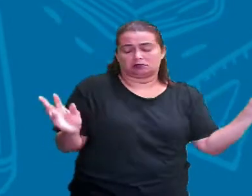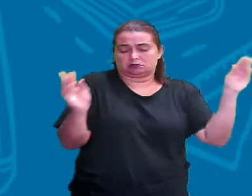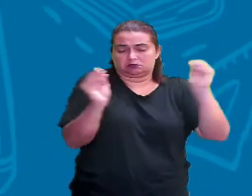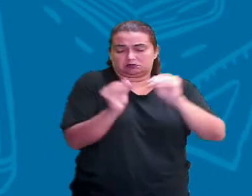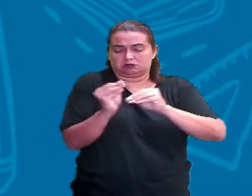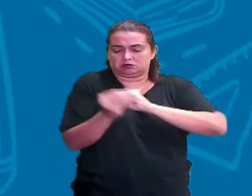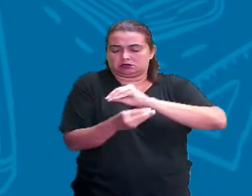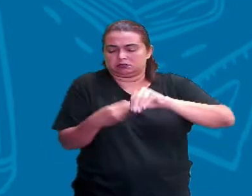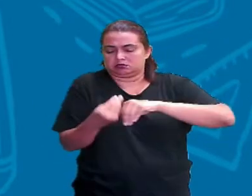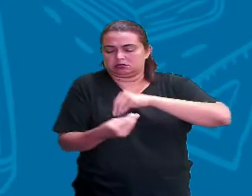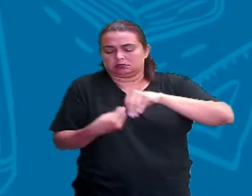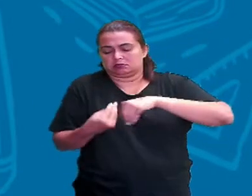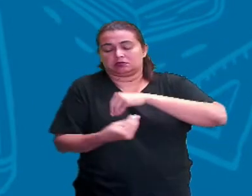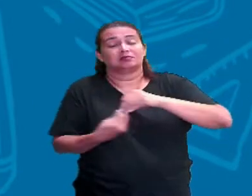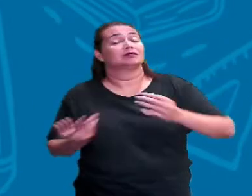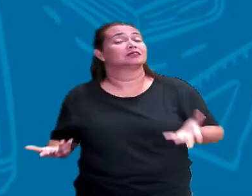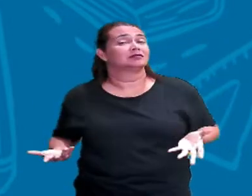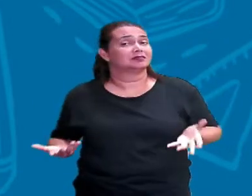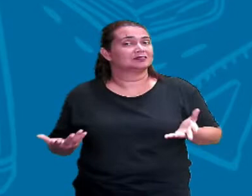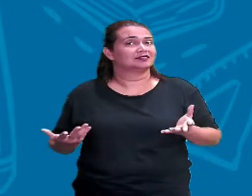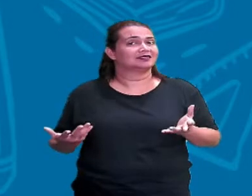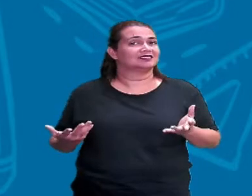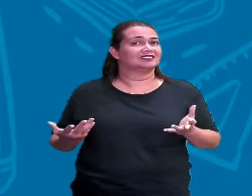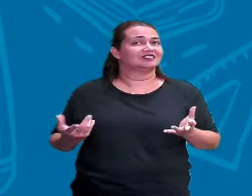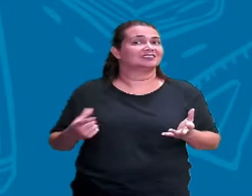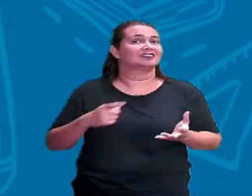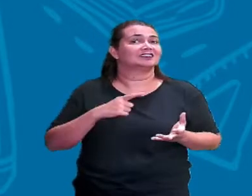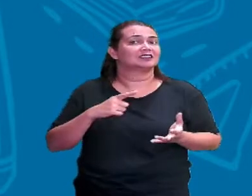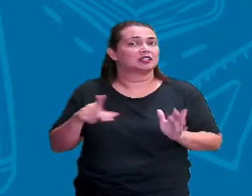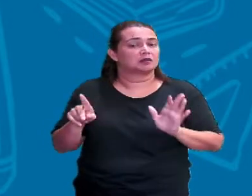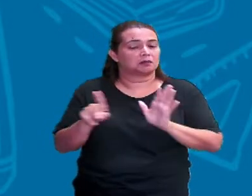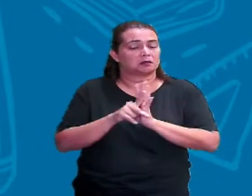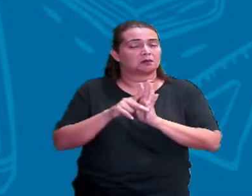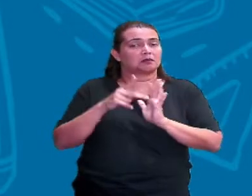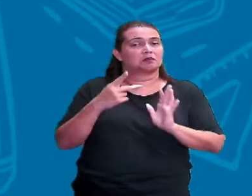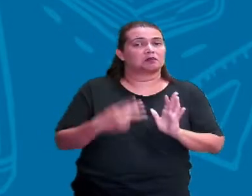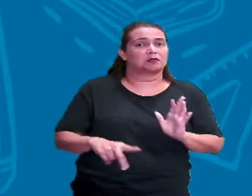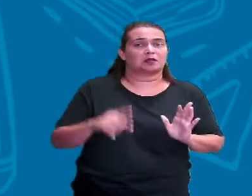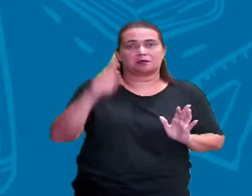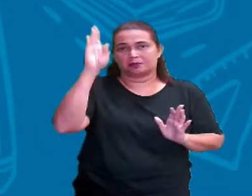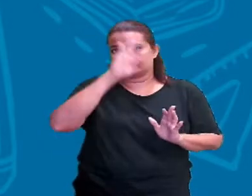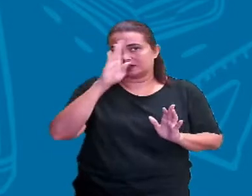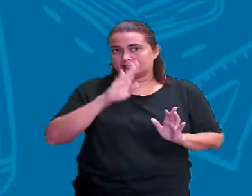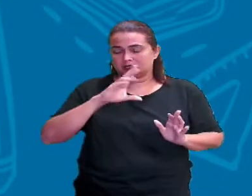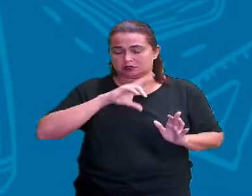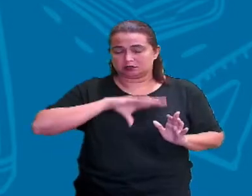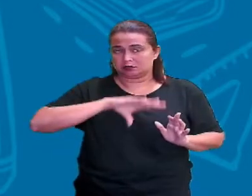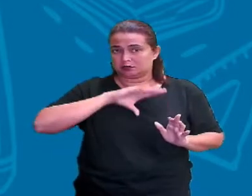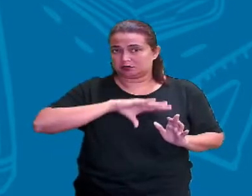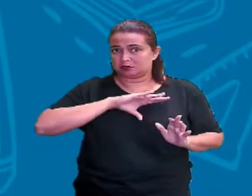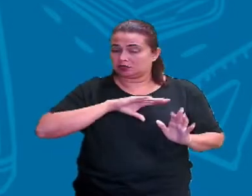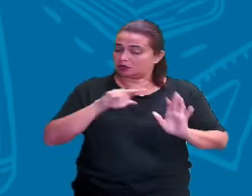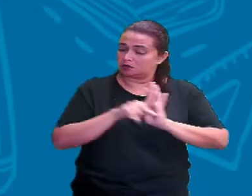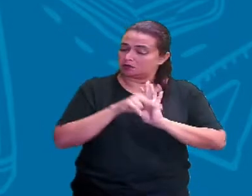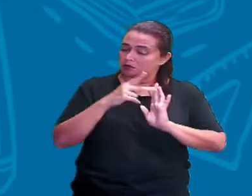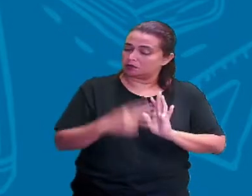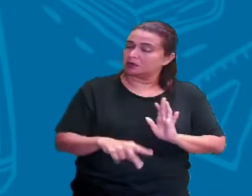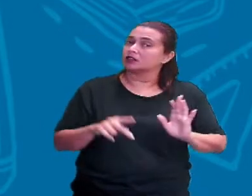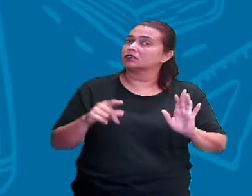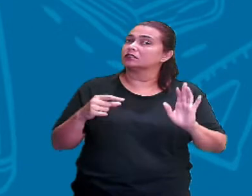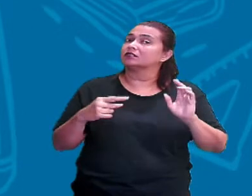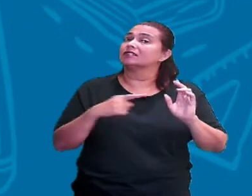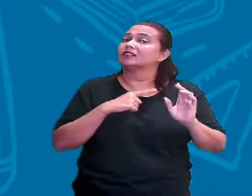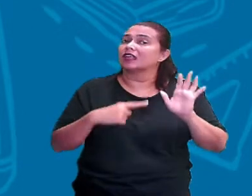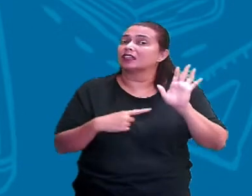certo? Então o português brasileiro, o português do Brasil, ele é peculiar, ele tem o seu sotaque, tem a